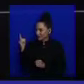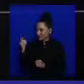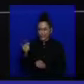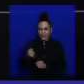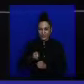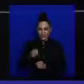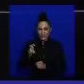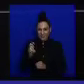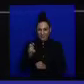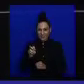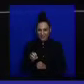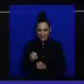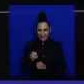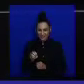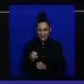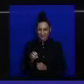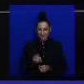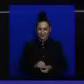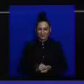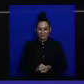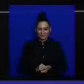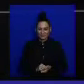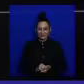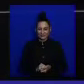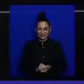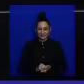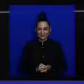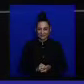Número 50.